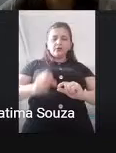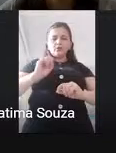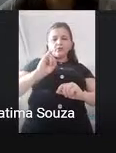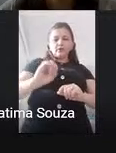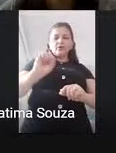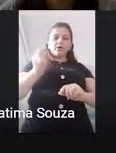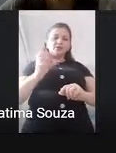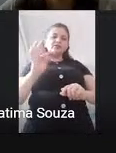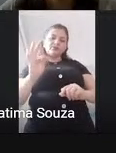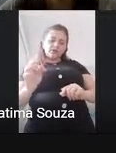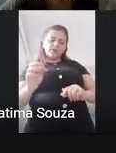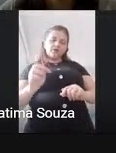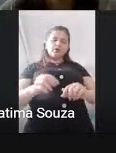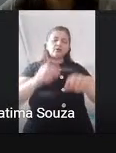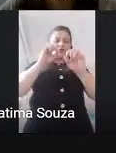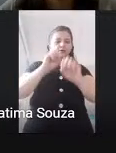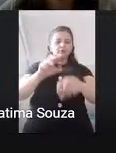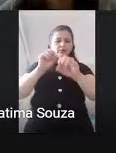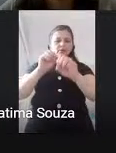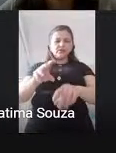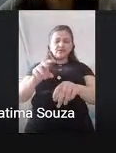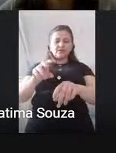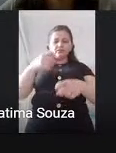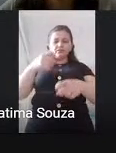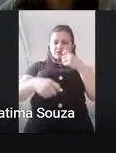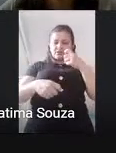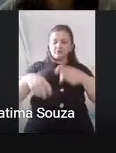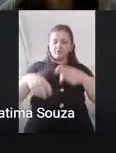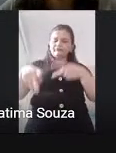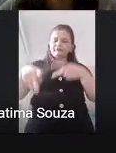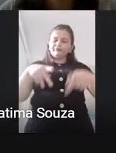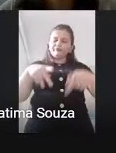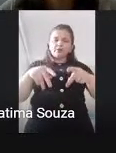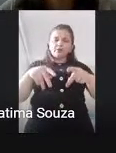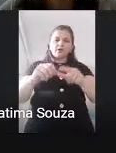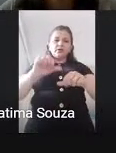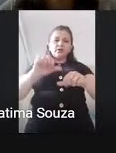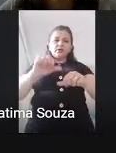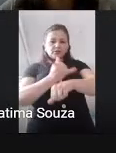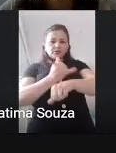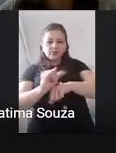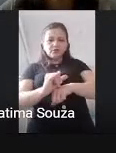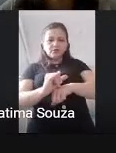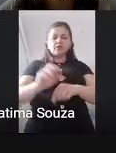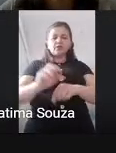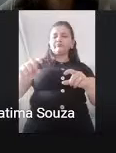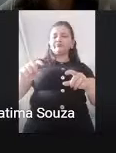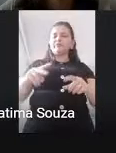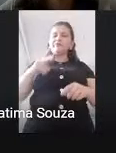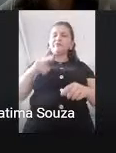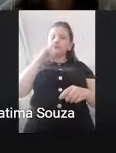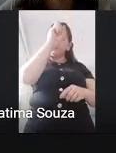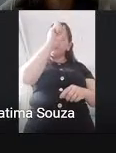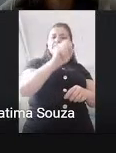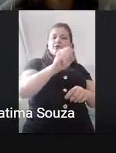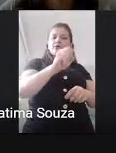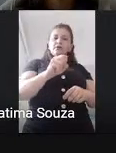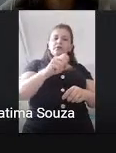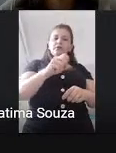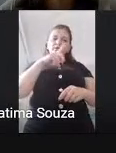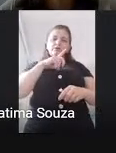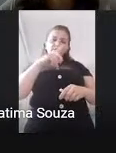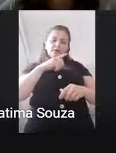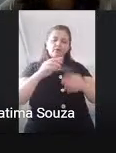de educação sexual com essa população. E a grande estratégia seria realmente o fortalecimento dessa rede de cuidado que já está